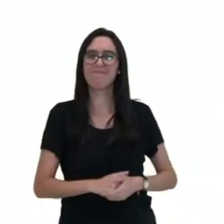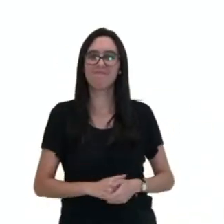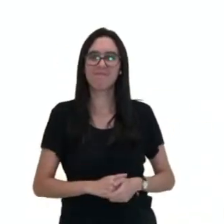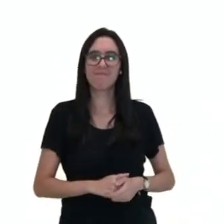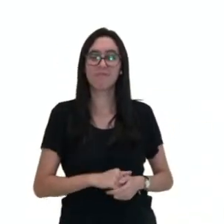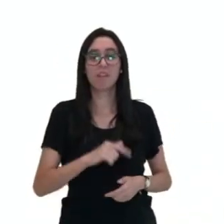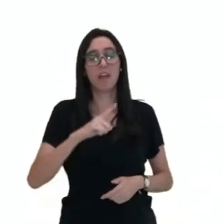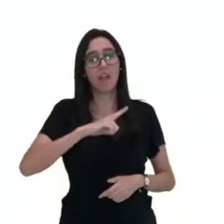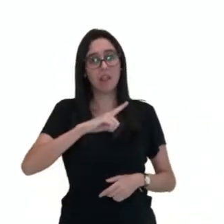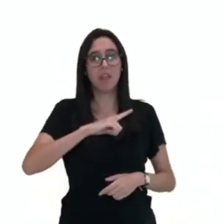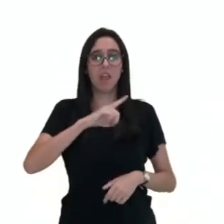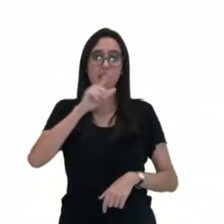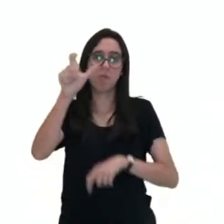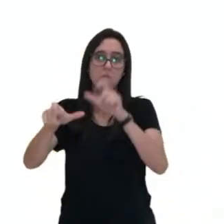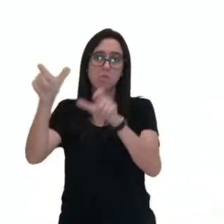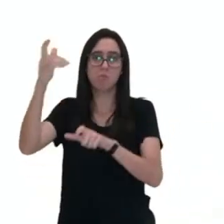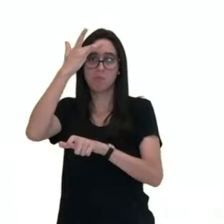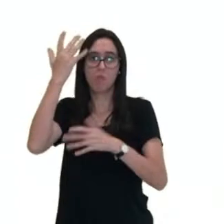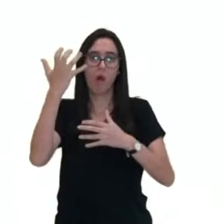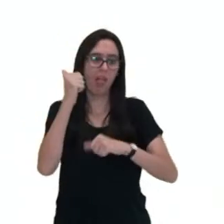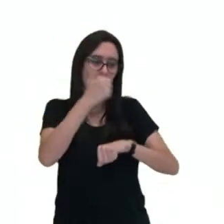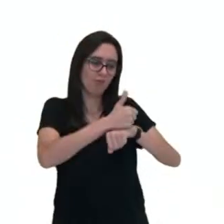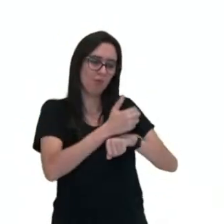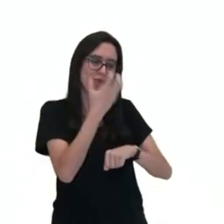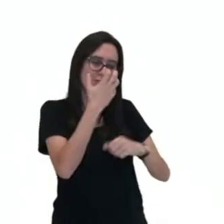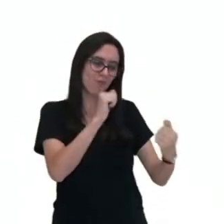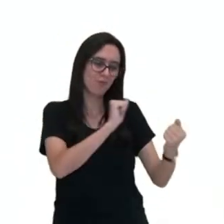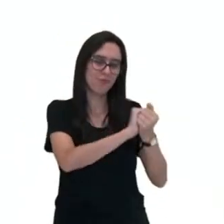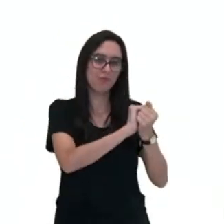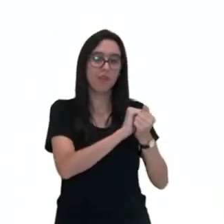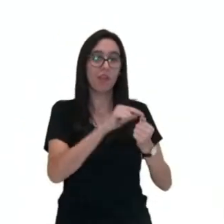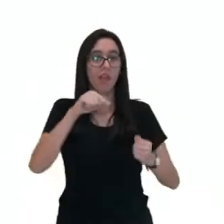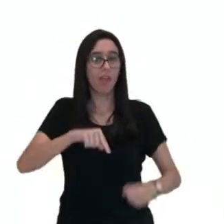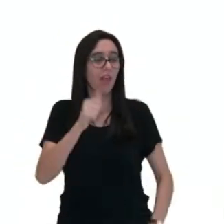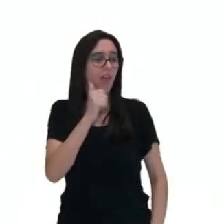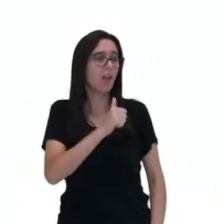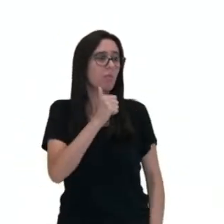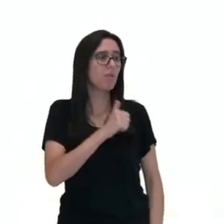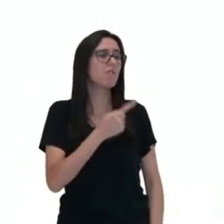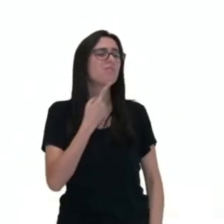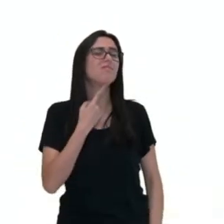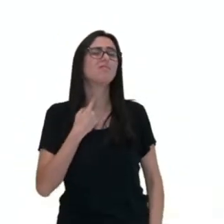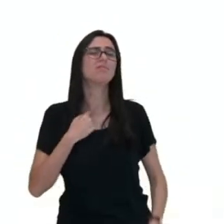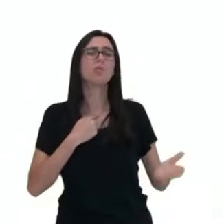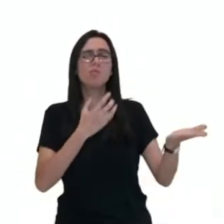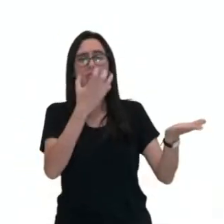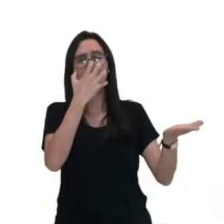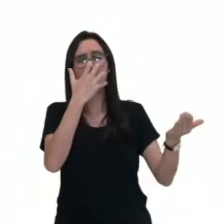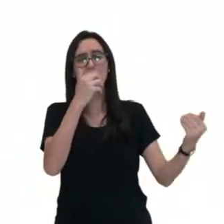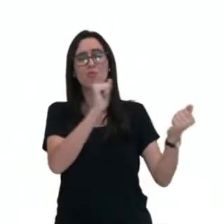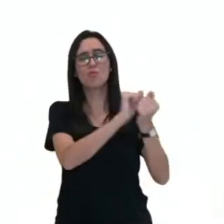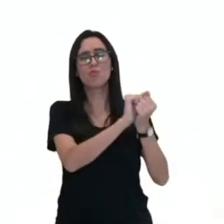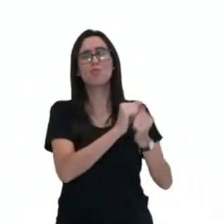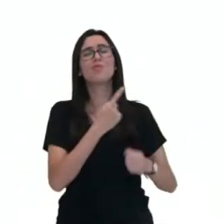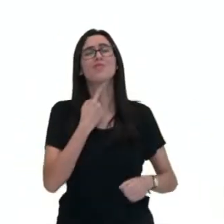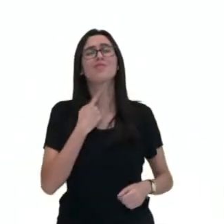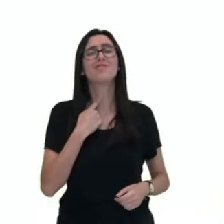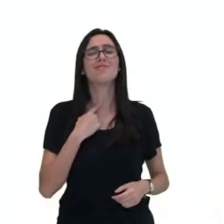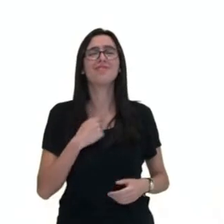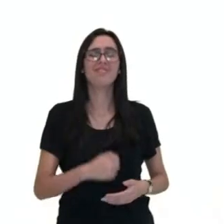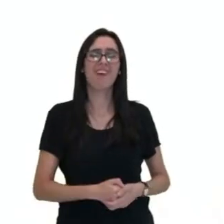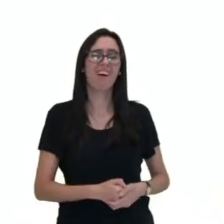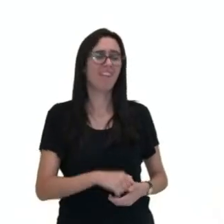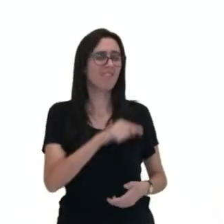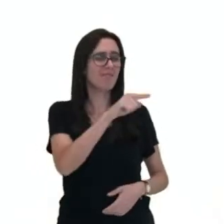donos de outro ser, lá estava a menina que viera ao mundo para ter aquele cachorro. Ele fremia